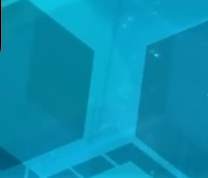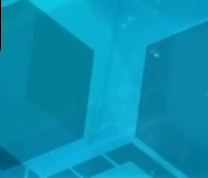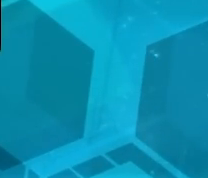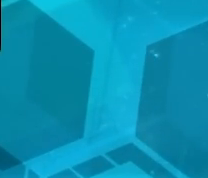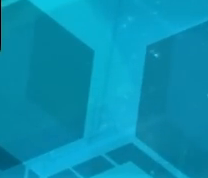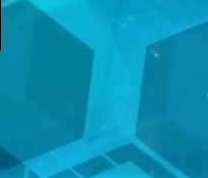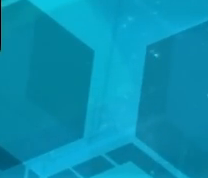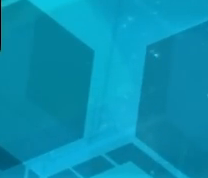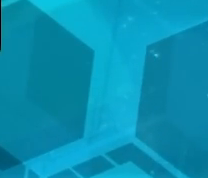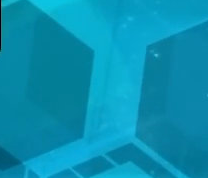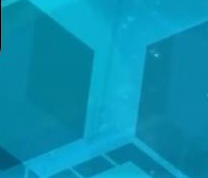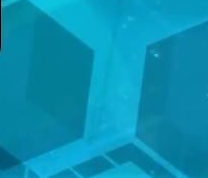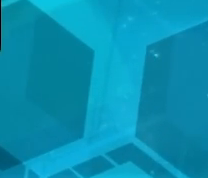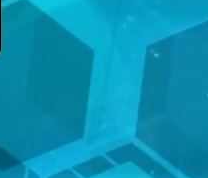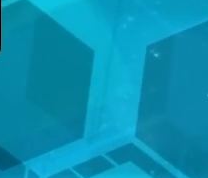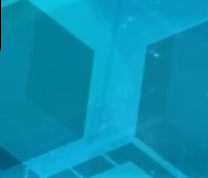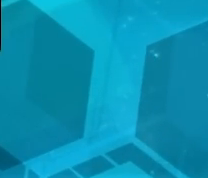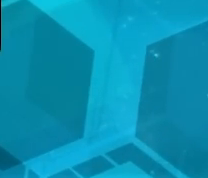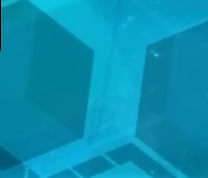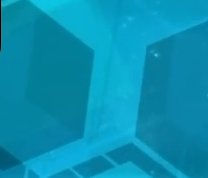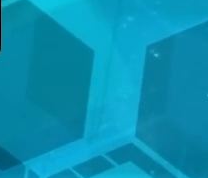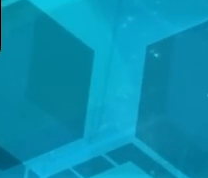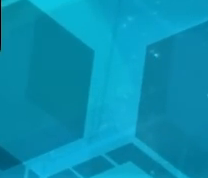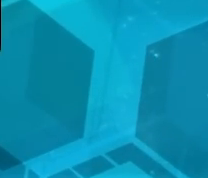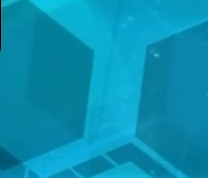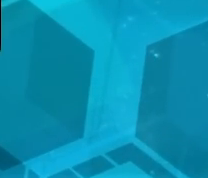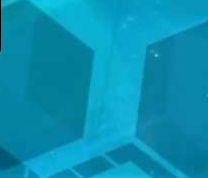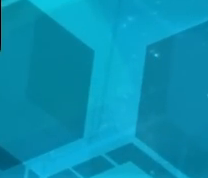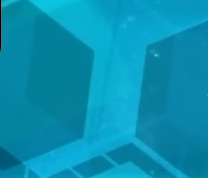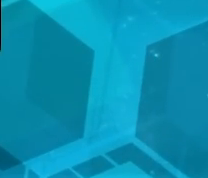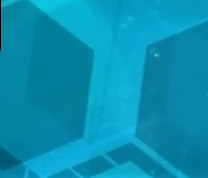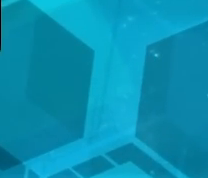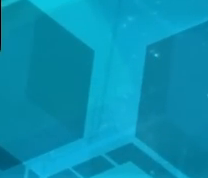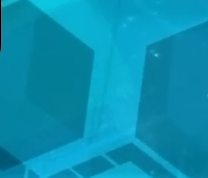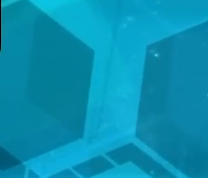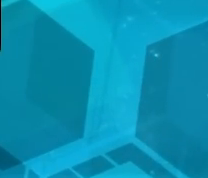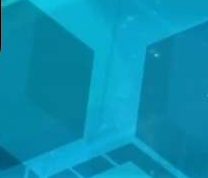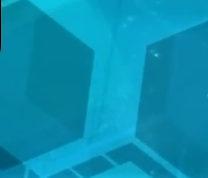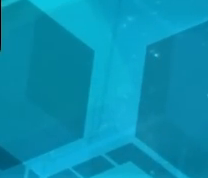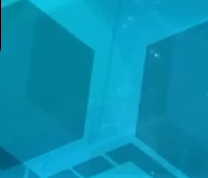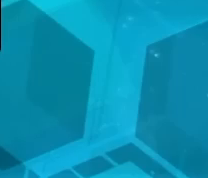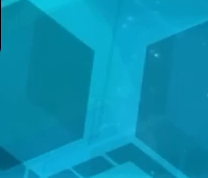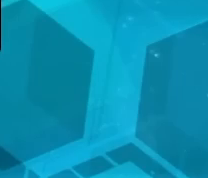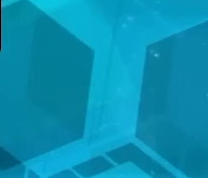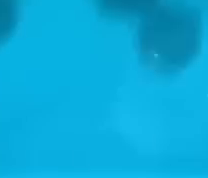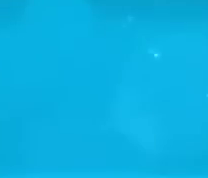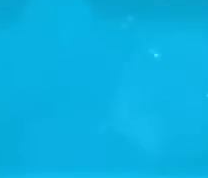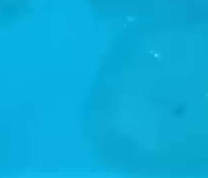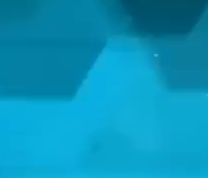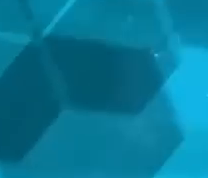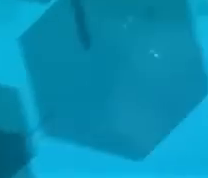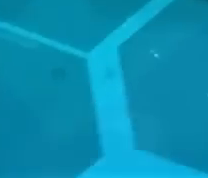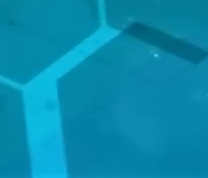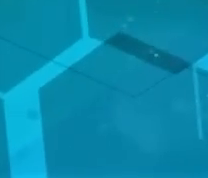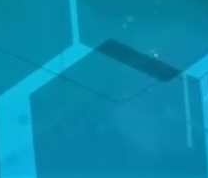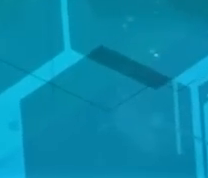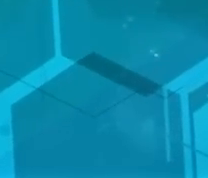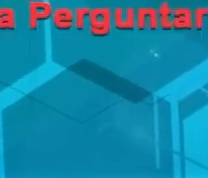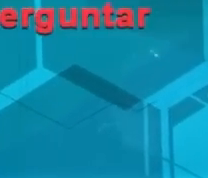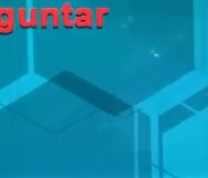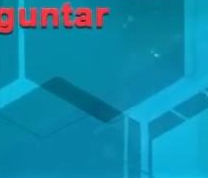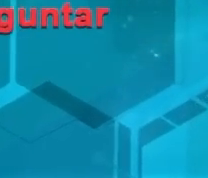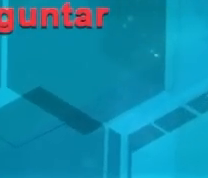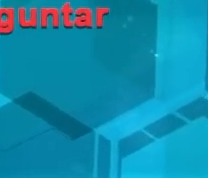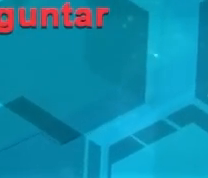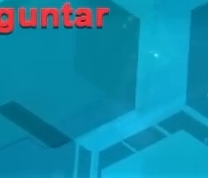o próximo a perguntar. Ele não poderá questionar alguém que já tenha feito ou respondido a uma pergunta. Será sorteado apenas o